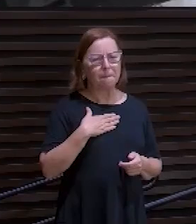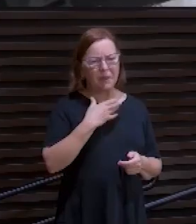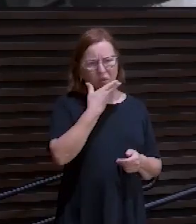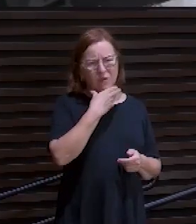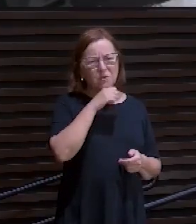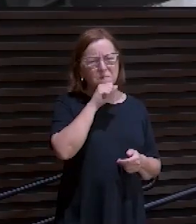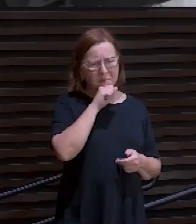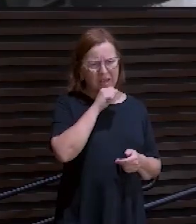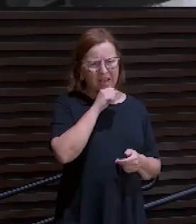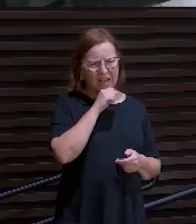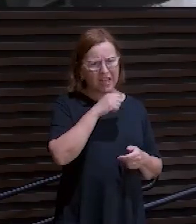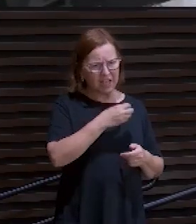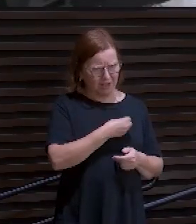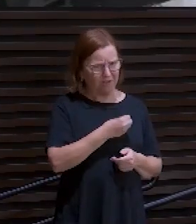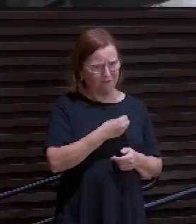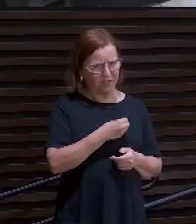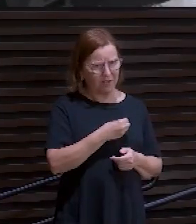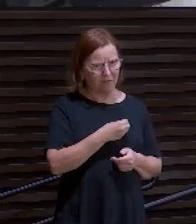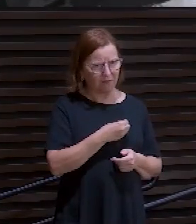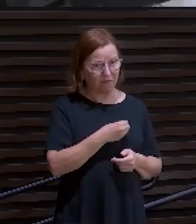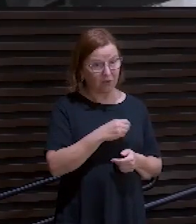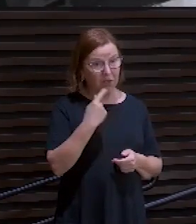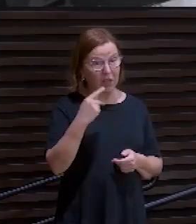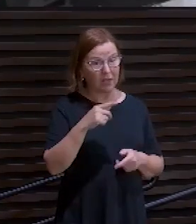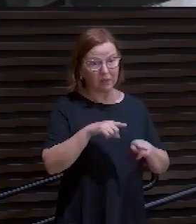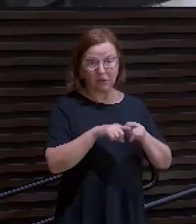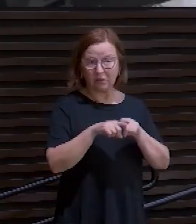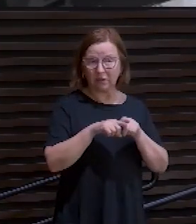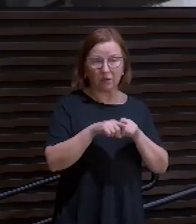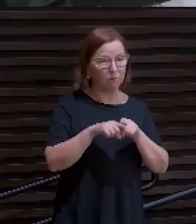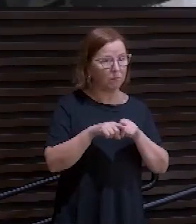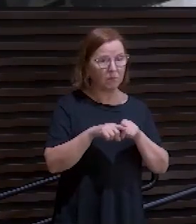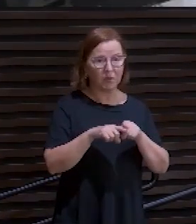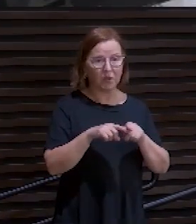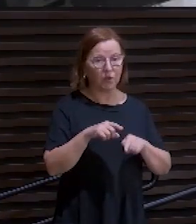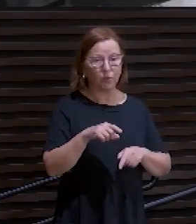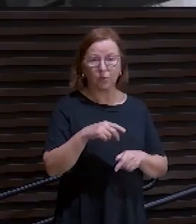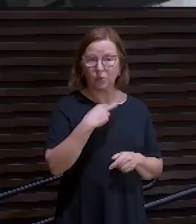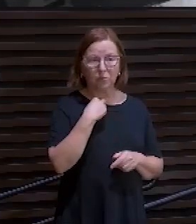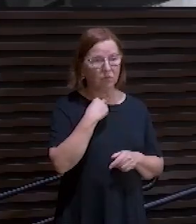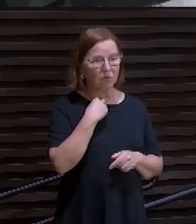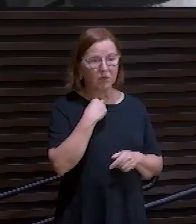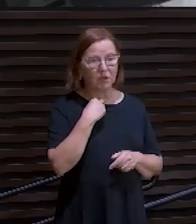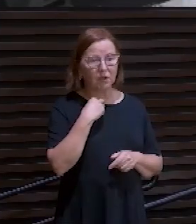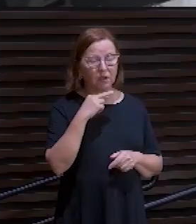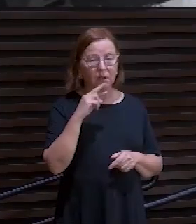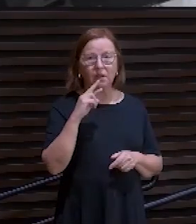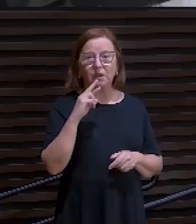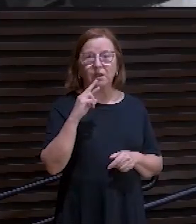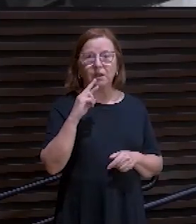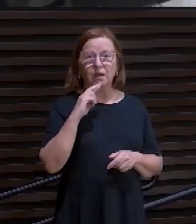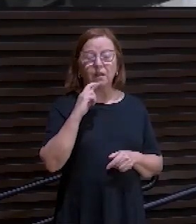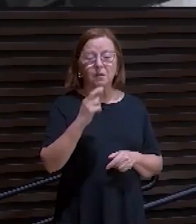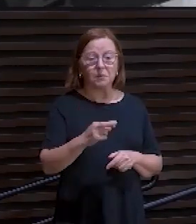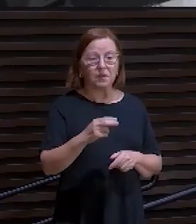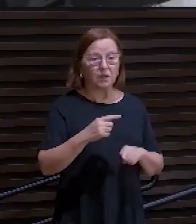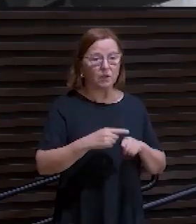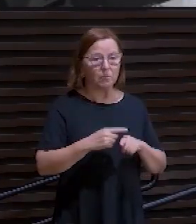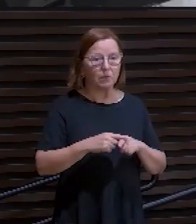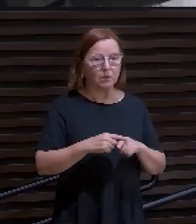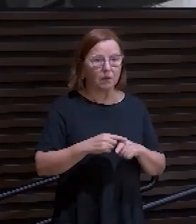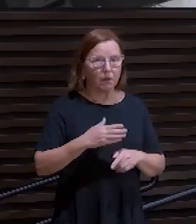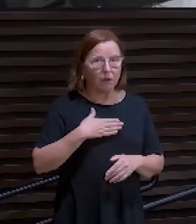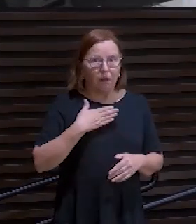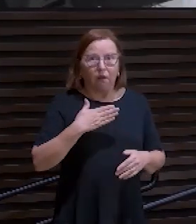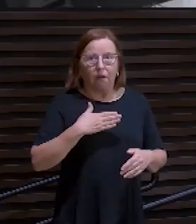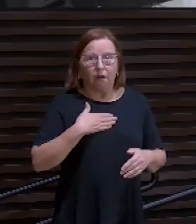seus irmãos não lhe puderam responder, porque ficaram atemorizados perante ele. Disse José a seus